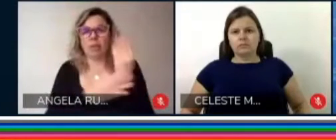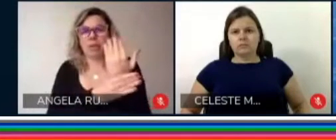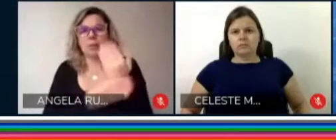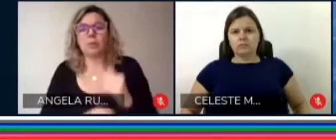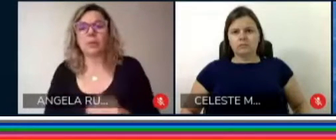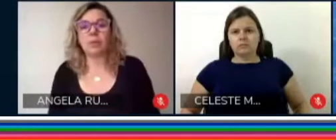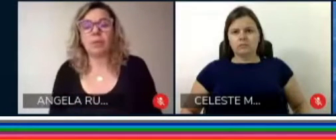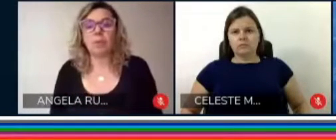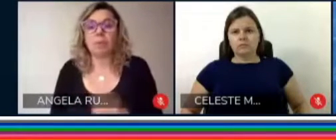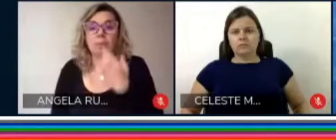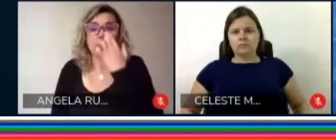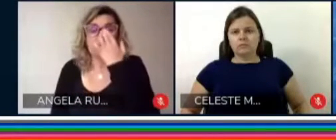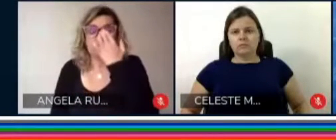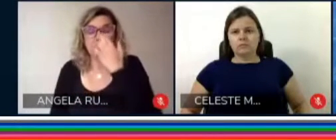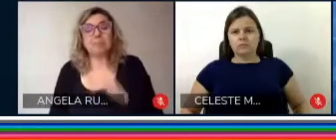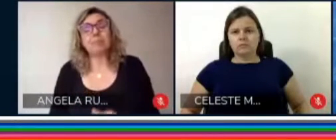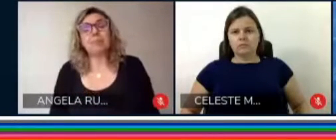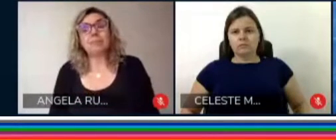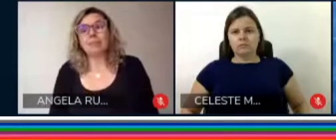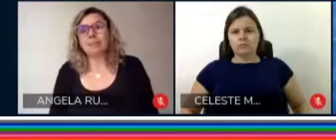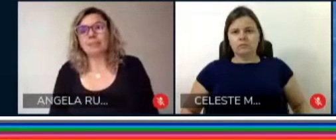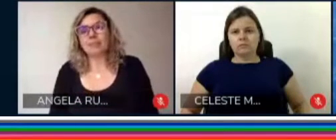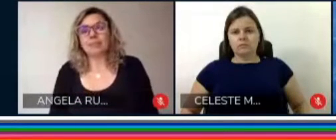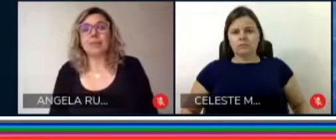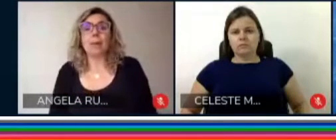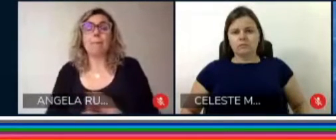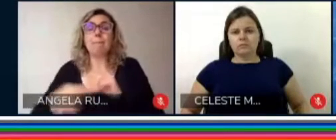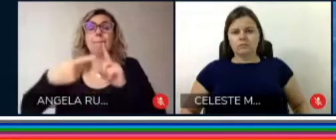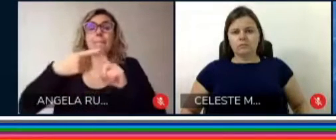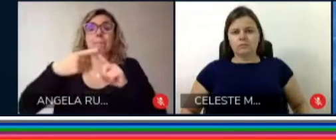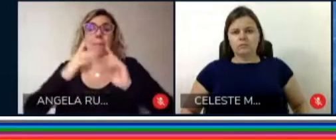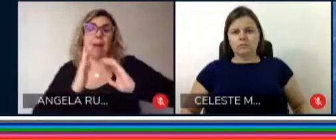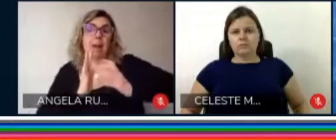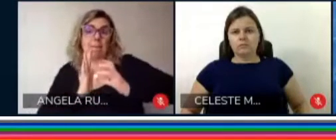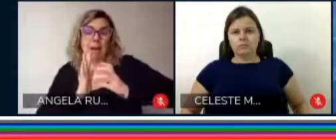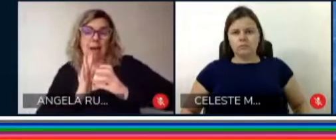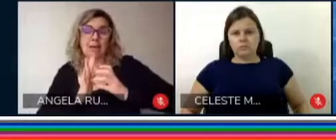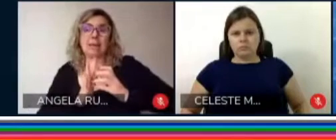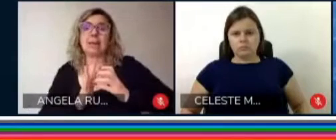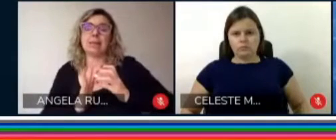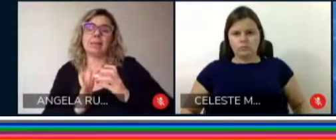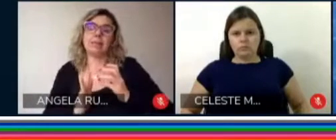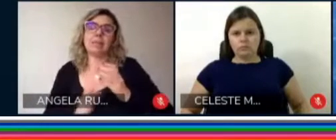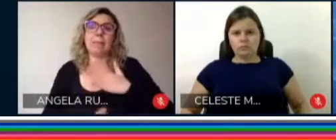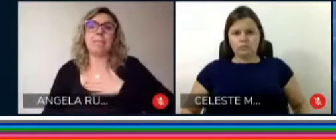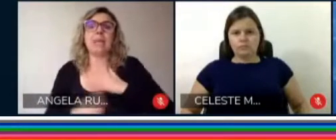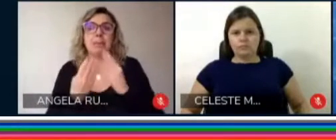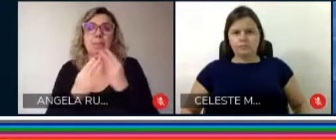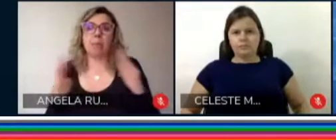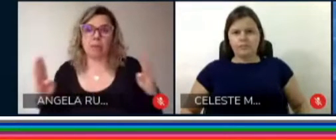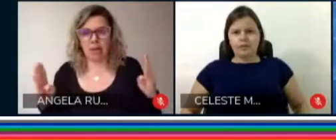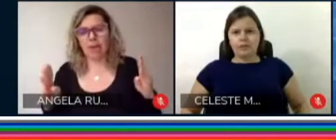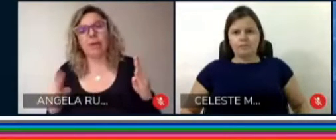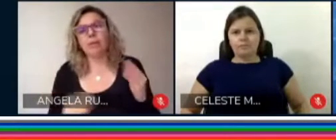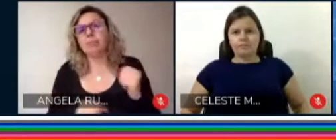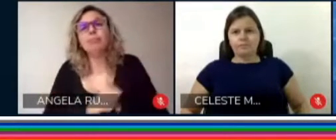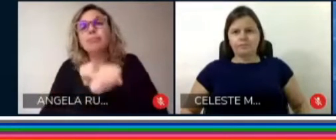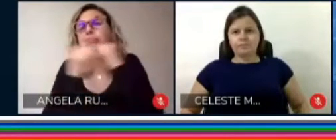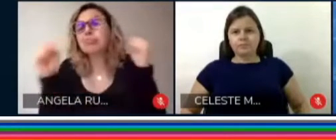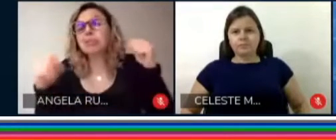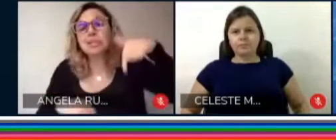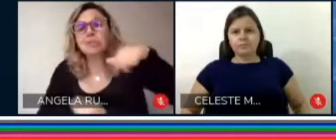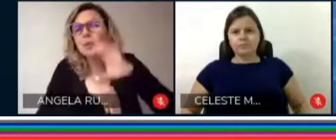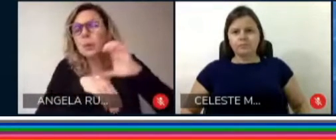Aqui, como eu falei para vocês, né, essa é a nossa primeira base de dados. Não seria possível abordar todas elas aqui